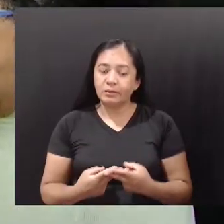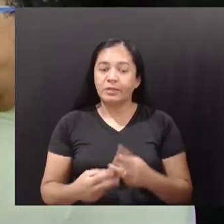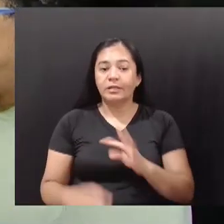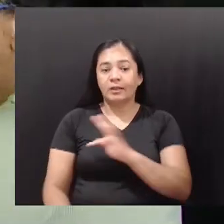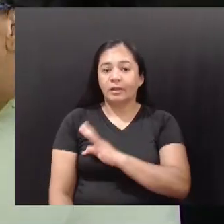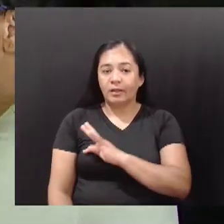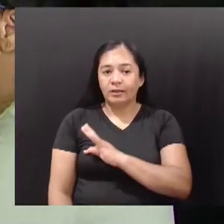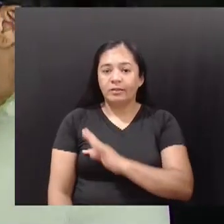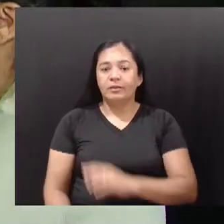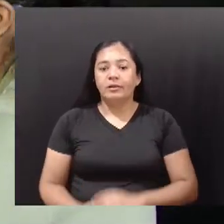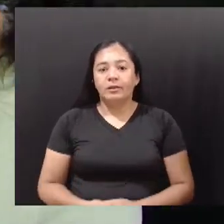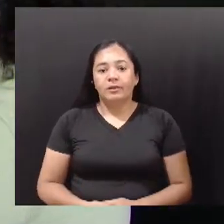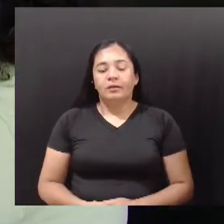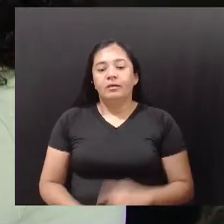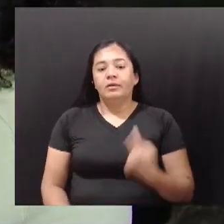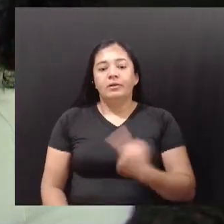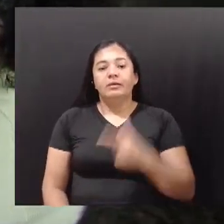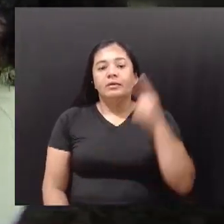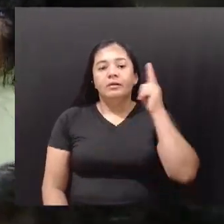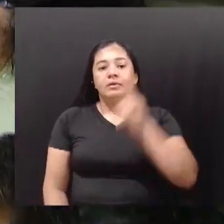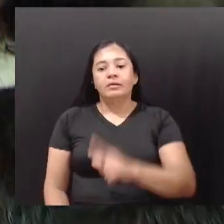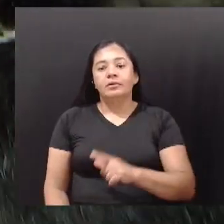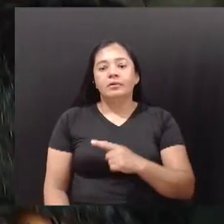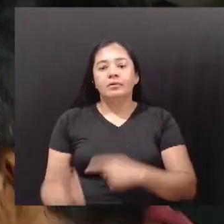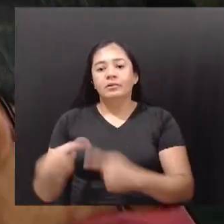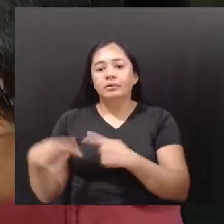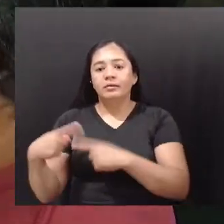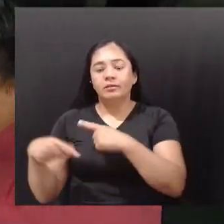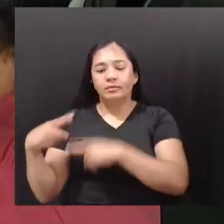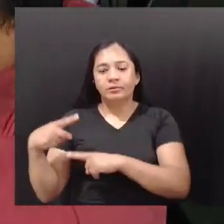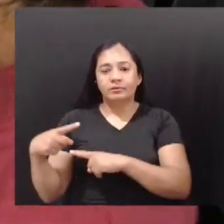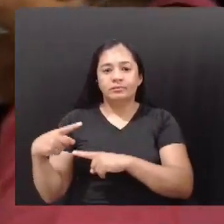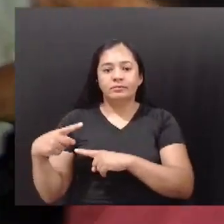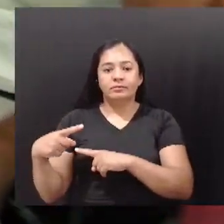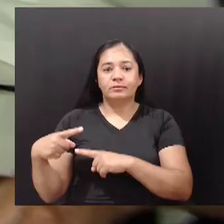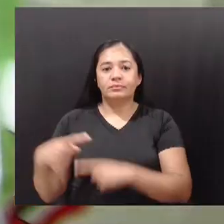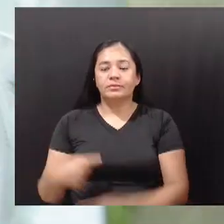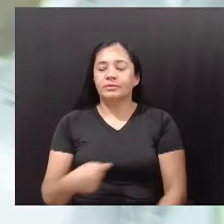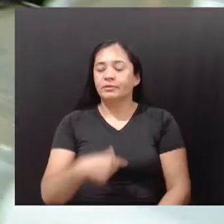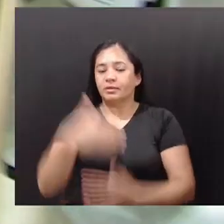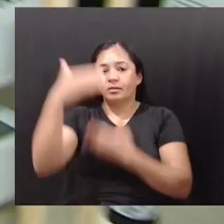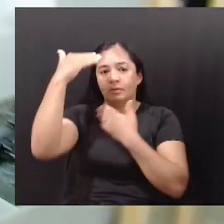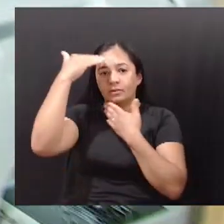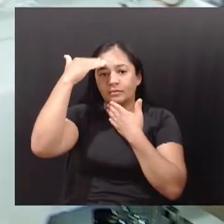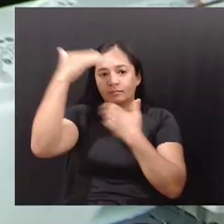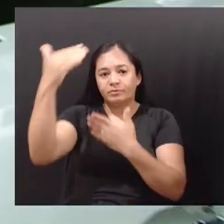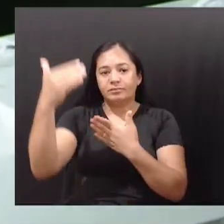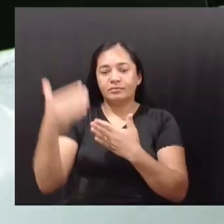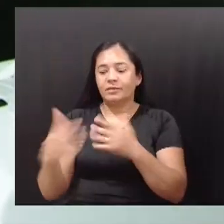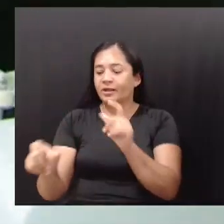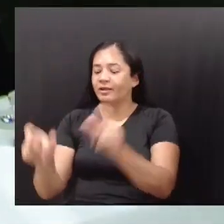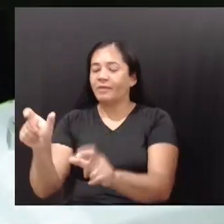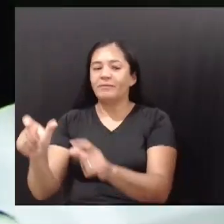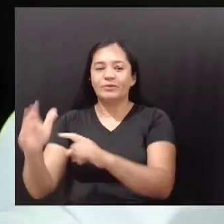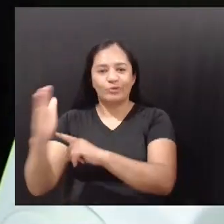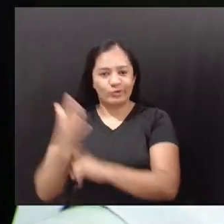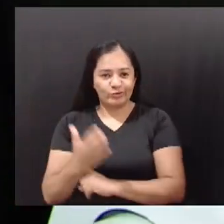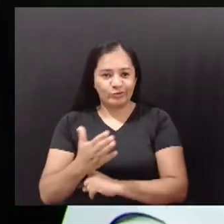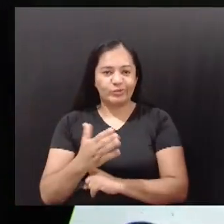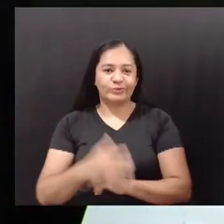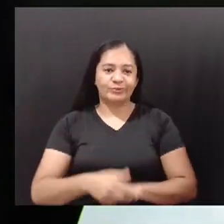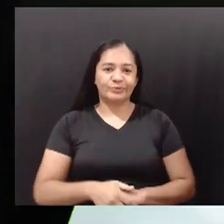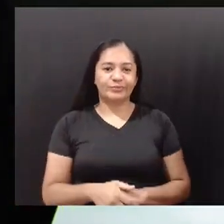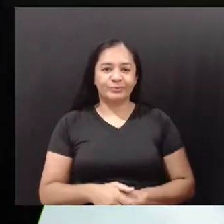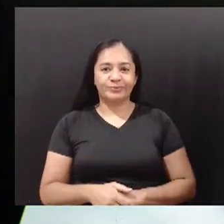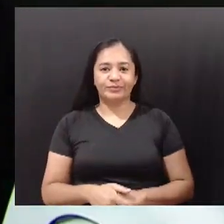para a gente poder se desenvolver. Então, eu sou muito grata ao pessoal que está aqui nos ajudando e a